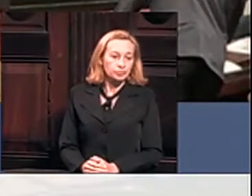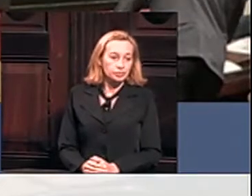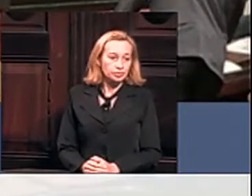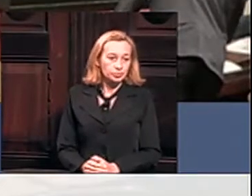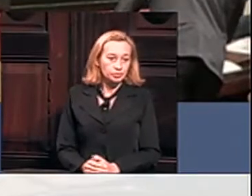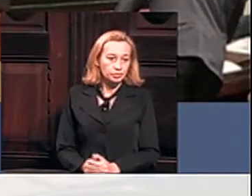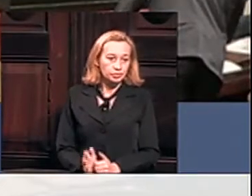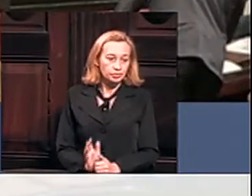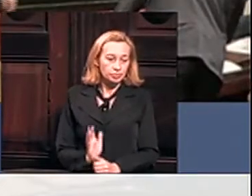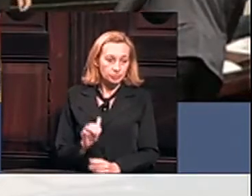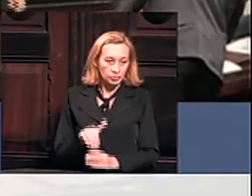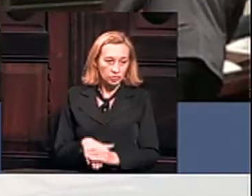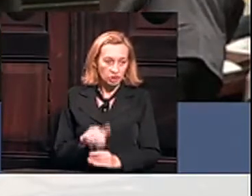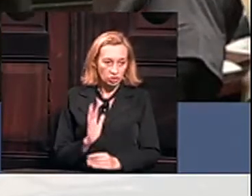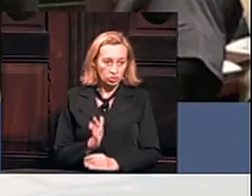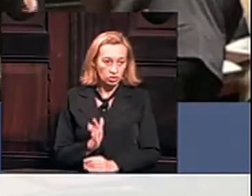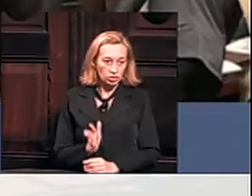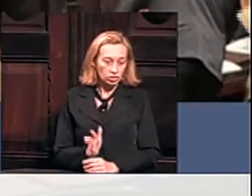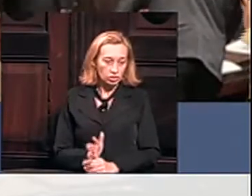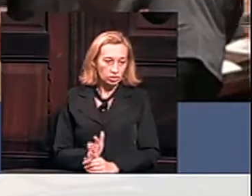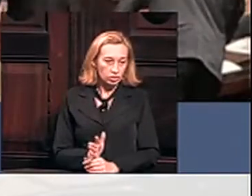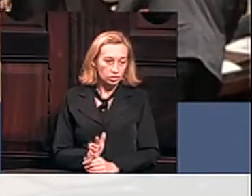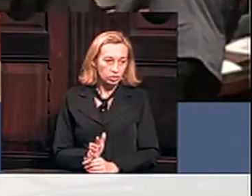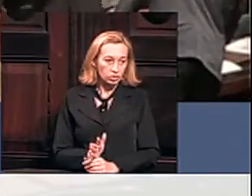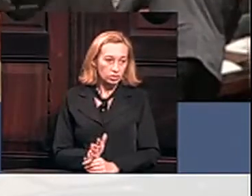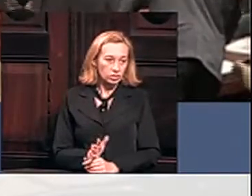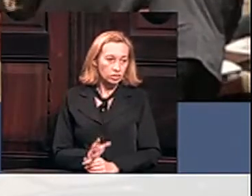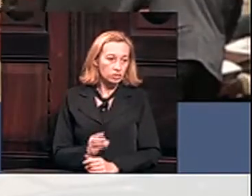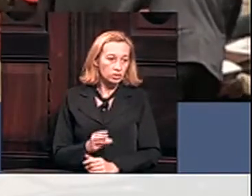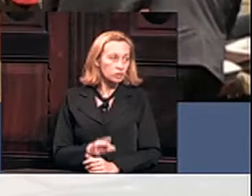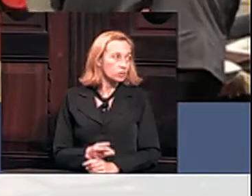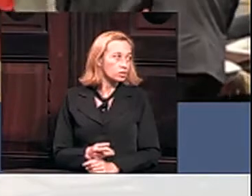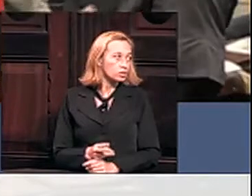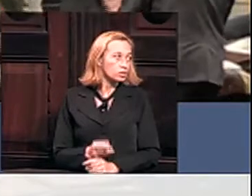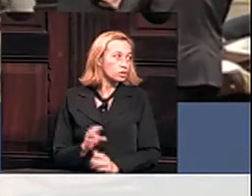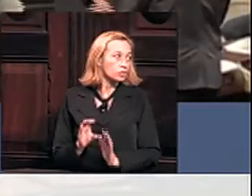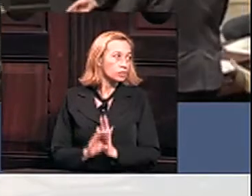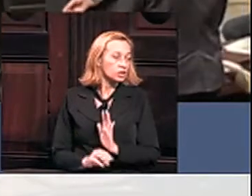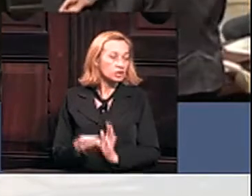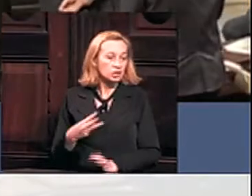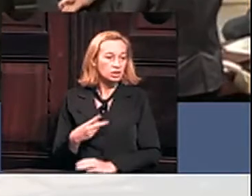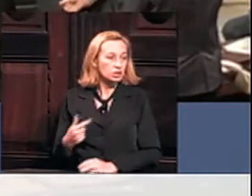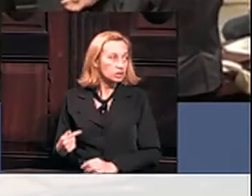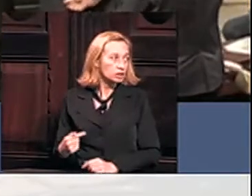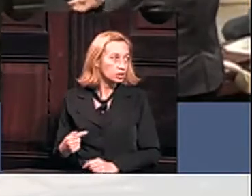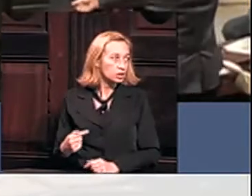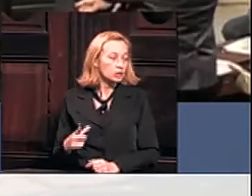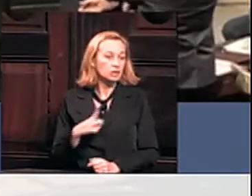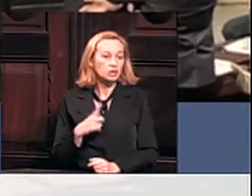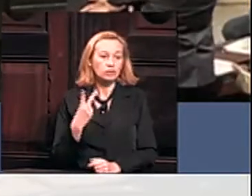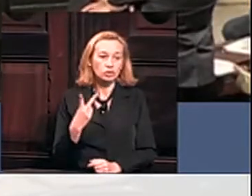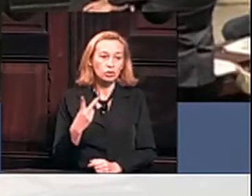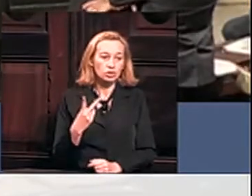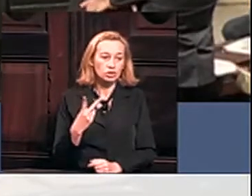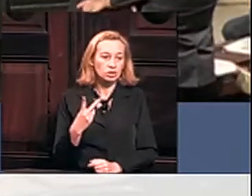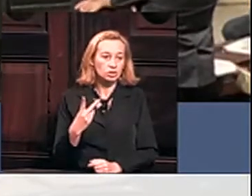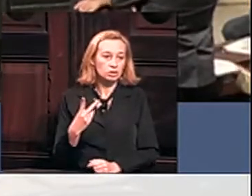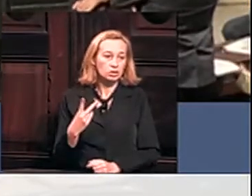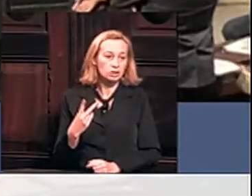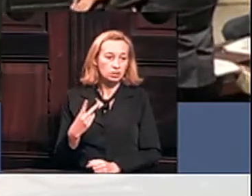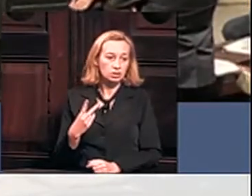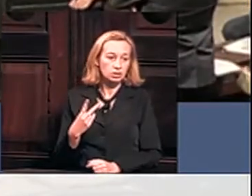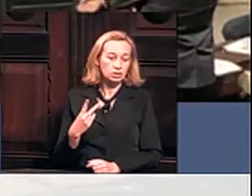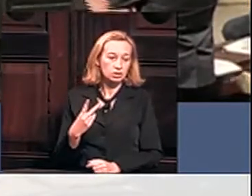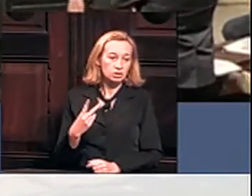Bancada do PSOL tem um, a minha emenda aditiva 37. E temos mais dois destaques, deputado Gilberto